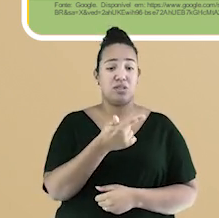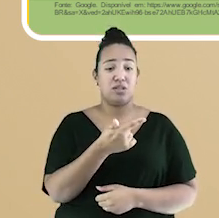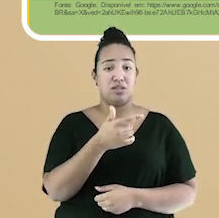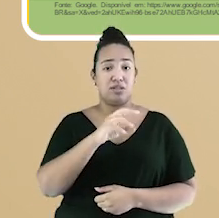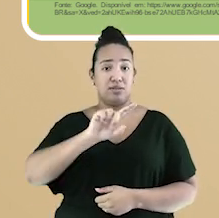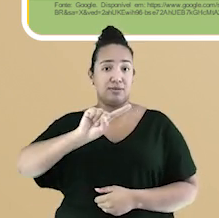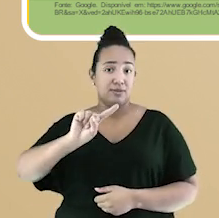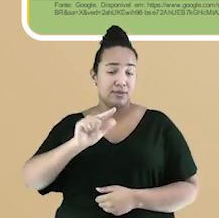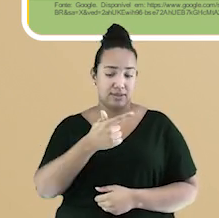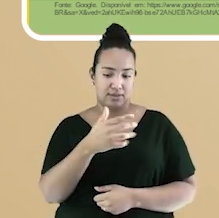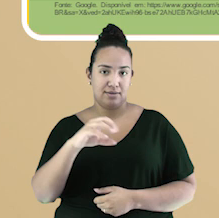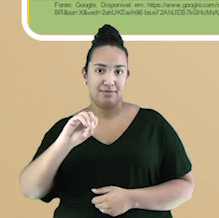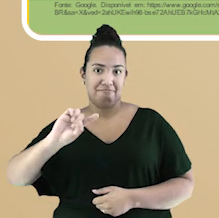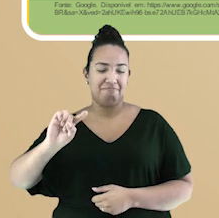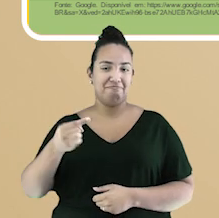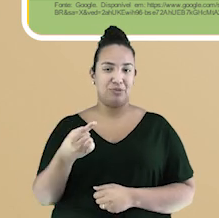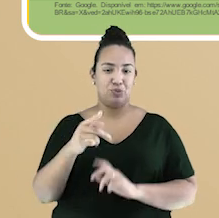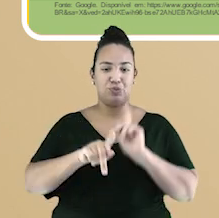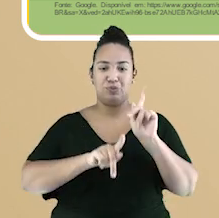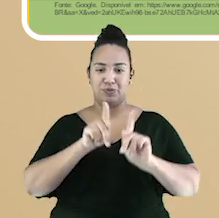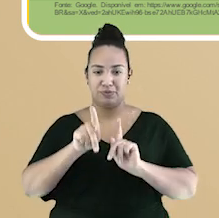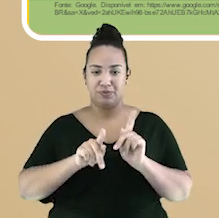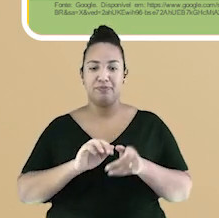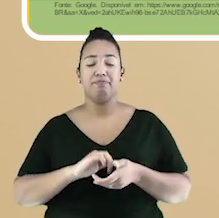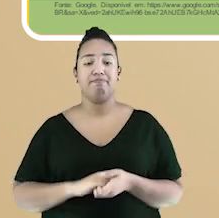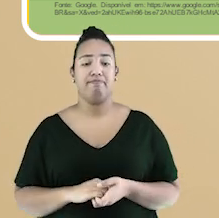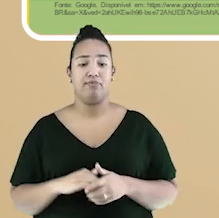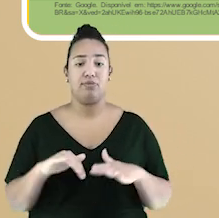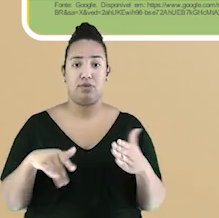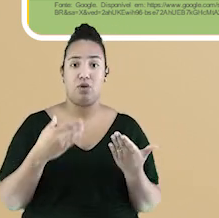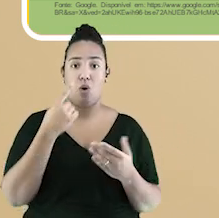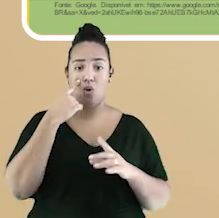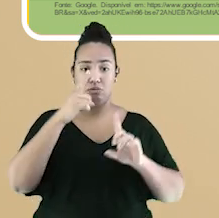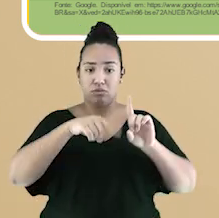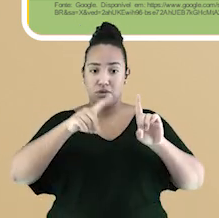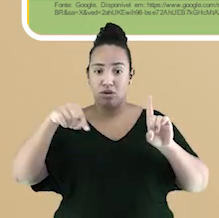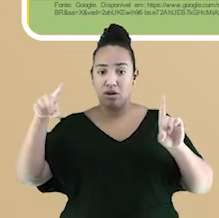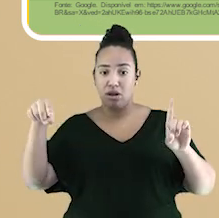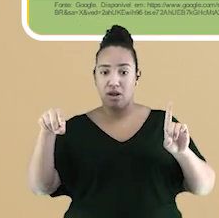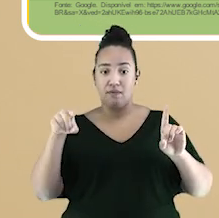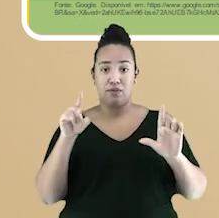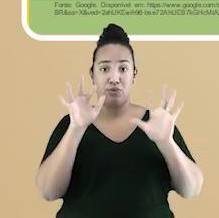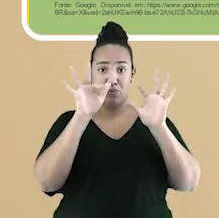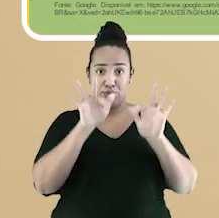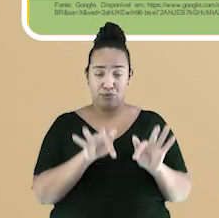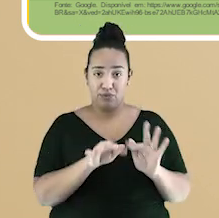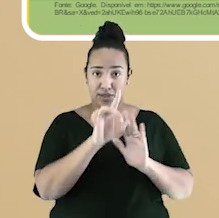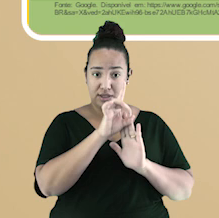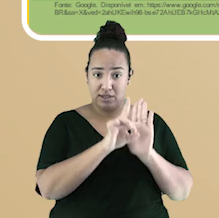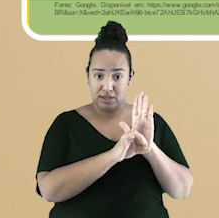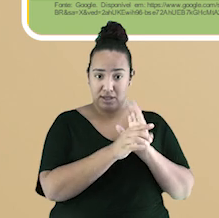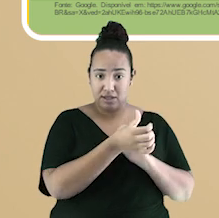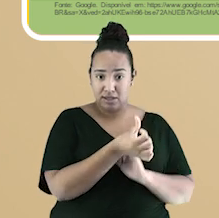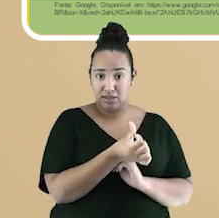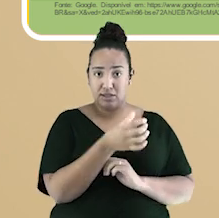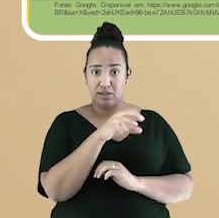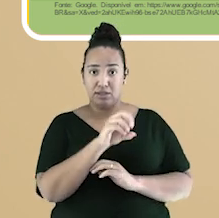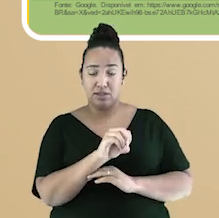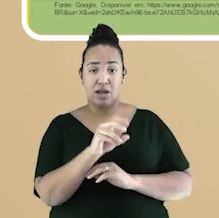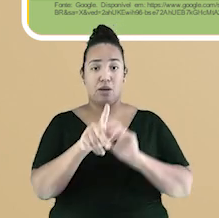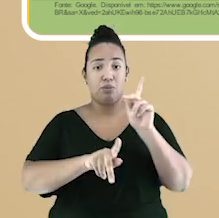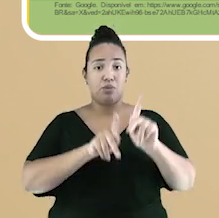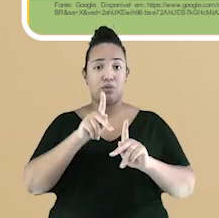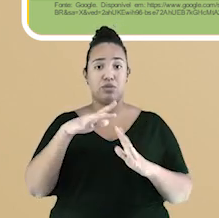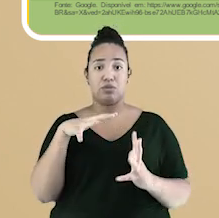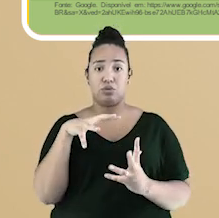700 mil habitantes. Podemos perceber pelo gráfico que desde o final da década de 1960, os